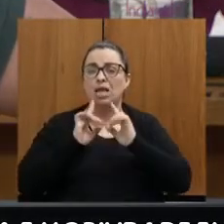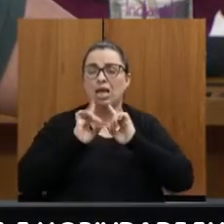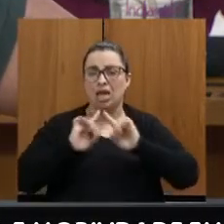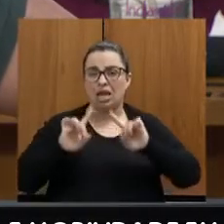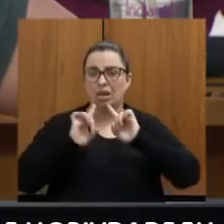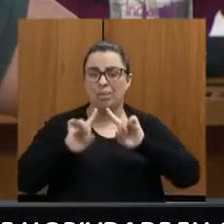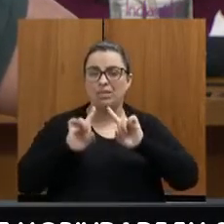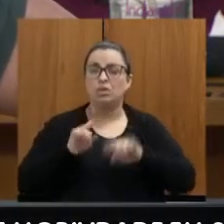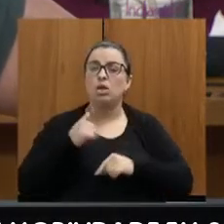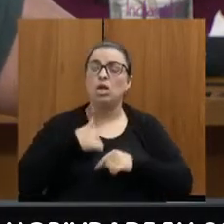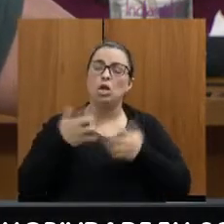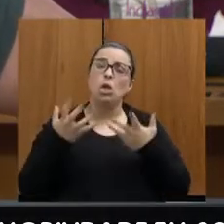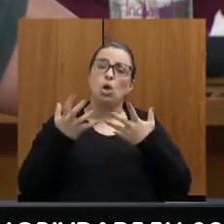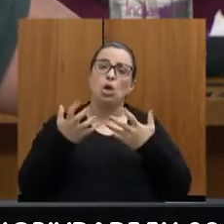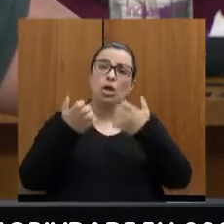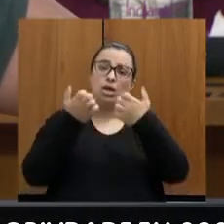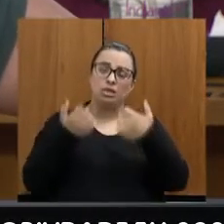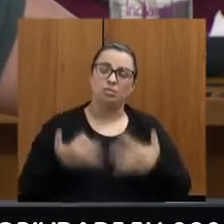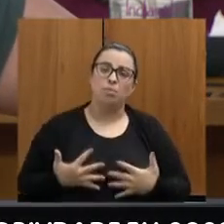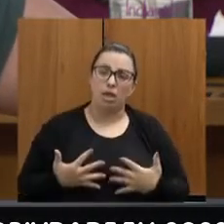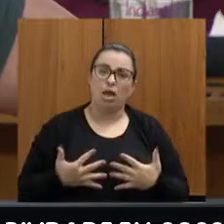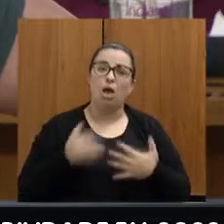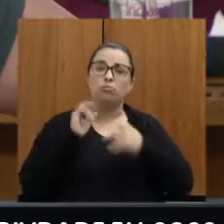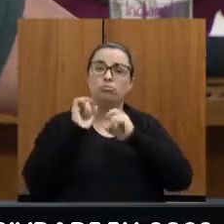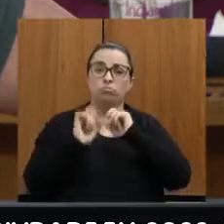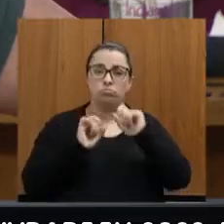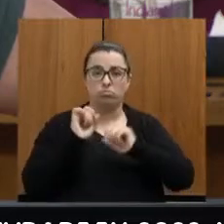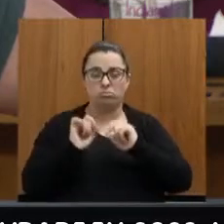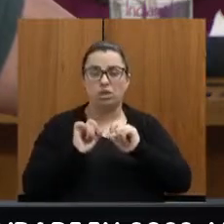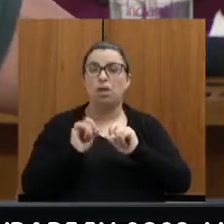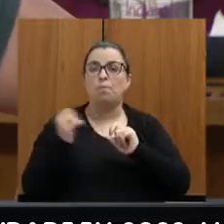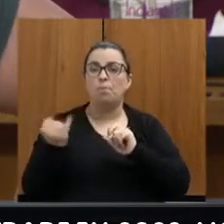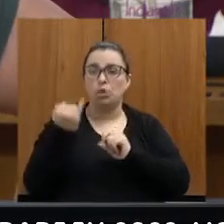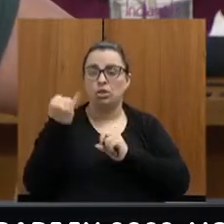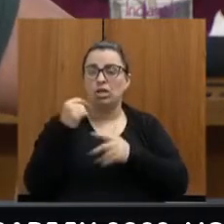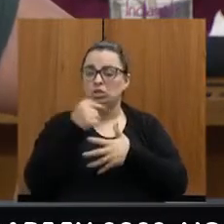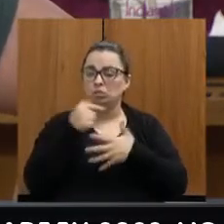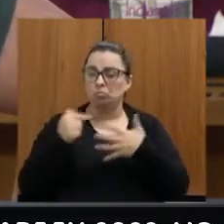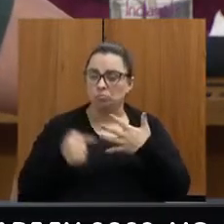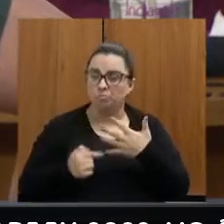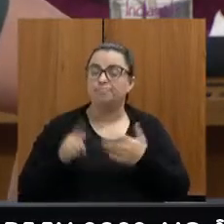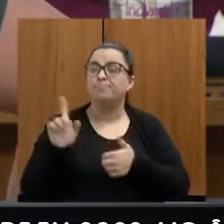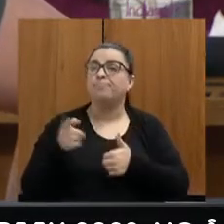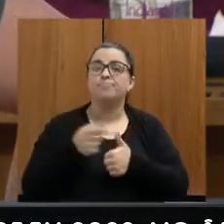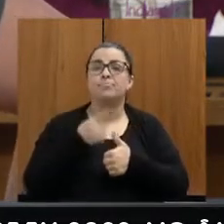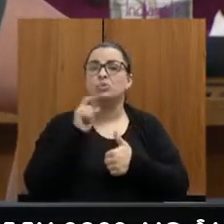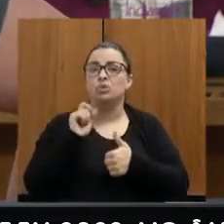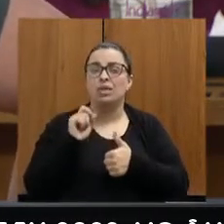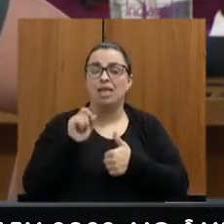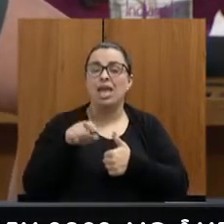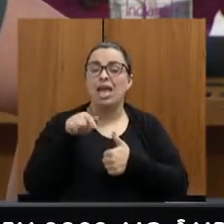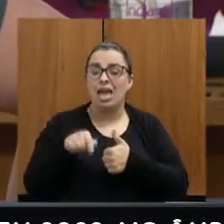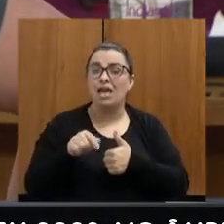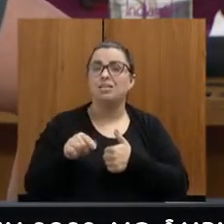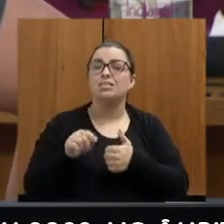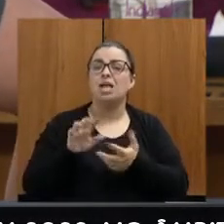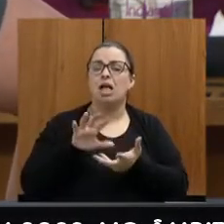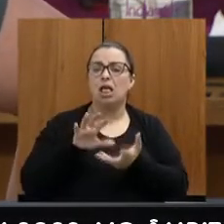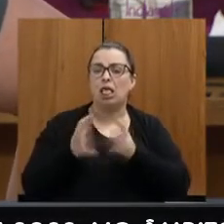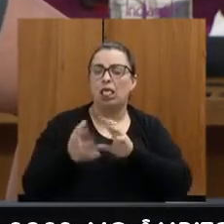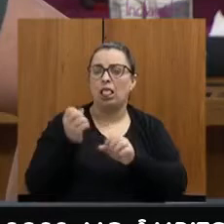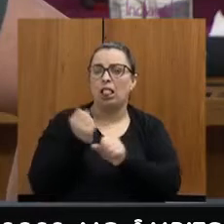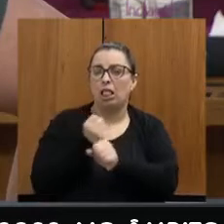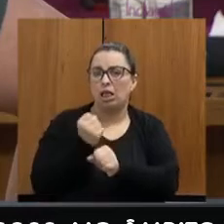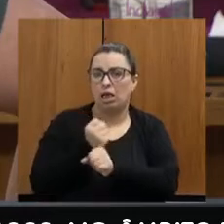gostaria de esclarecer aqui que alguns pontos importantes o primeiro dele aqui a recuperação funcional ela tem uma a primeira parte